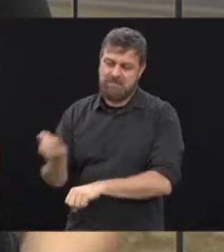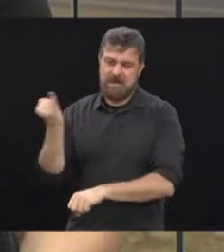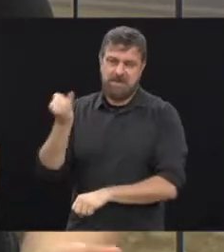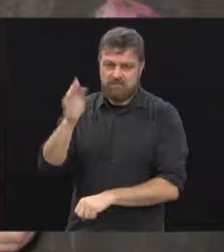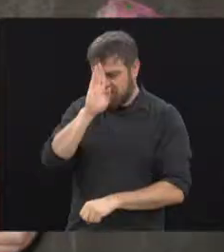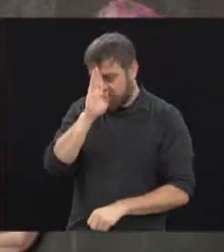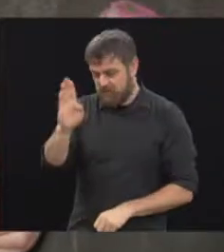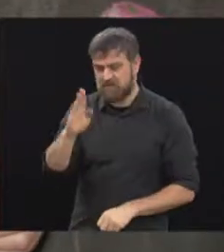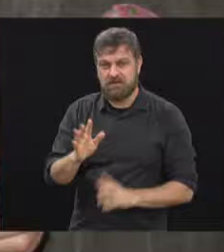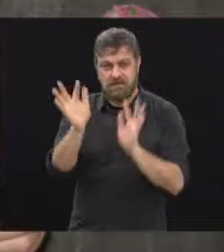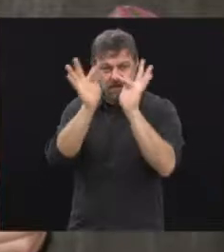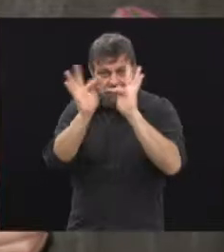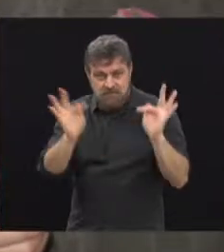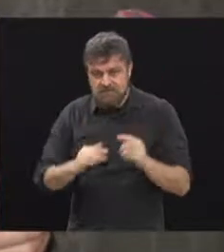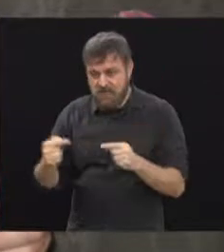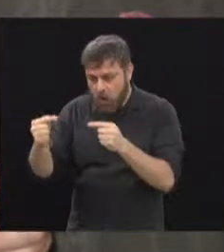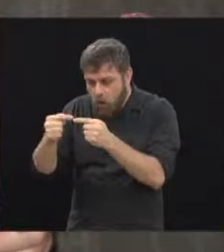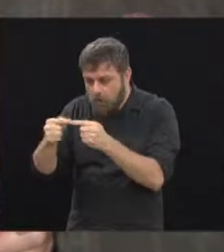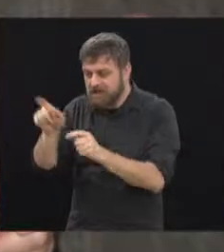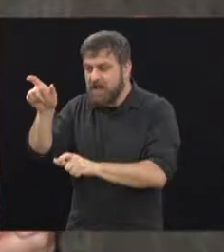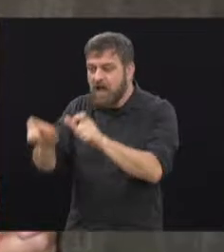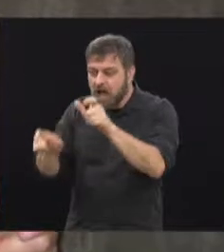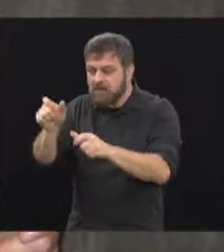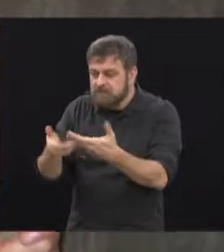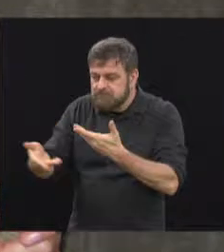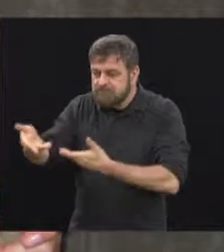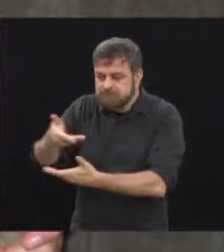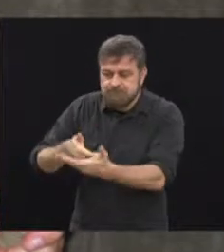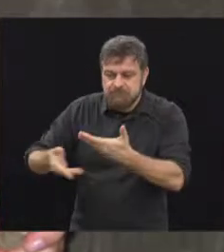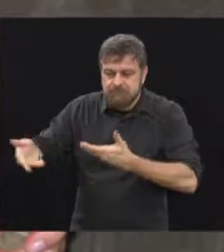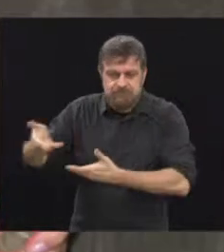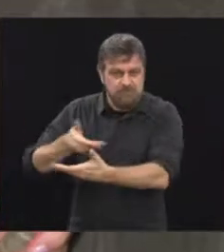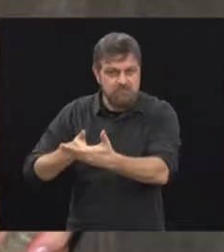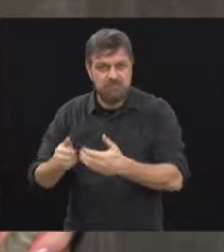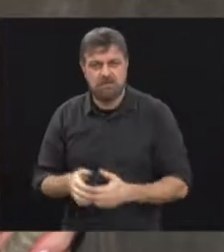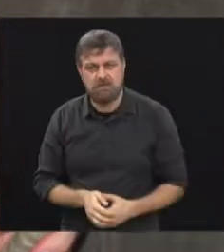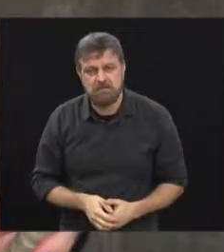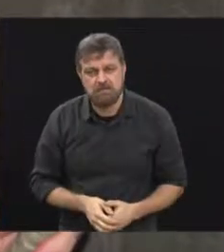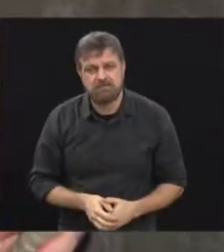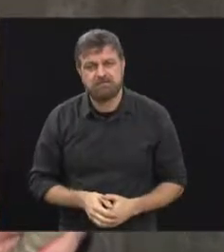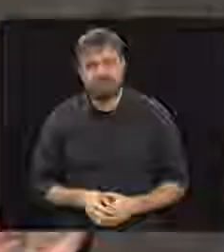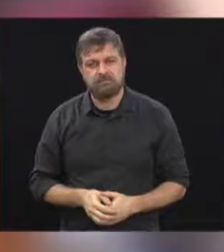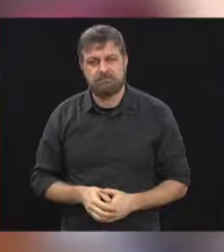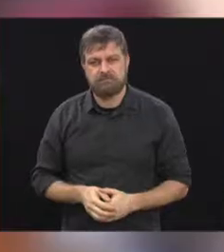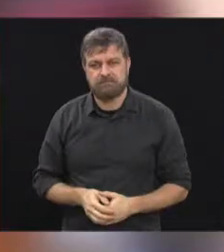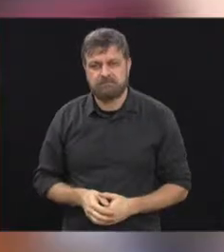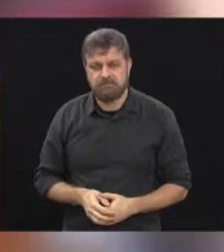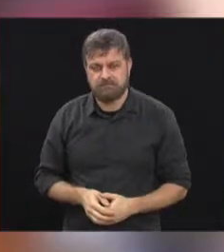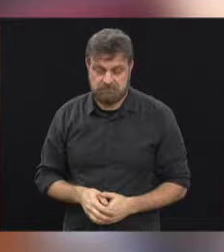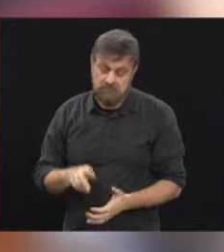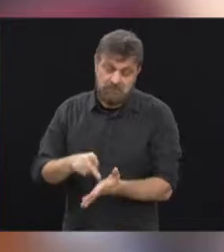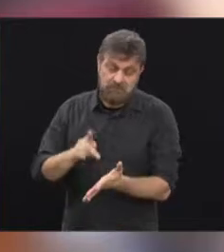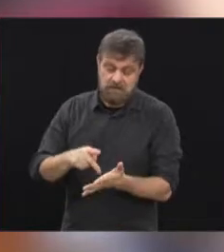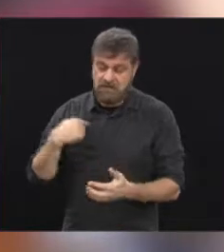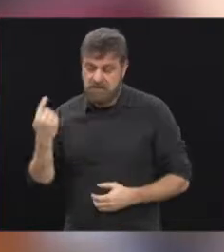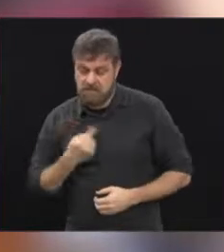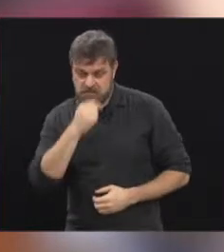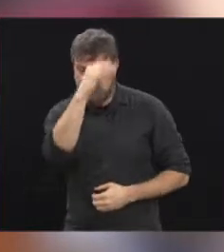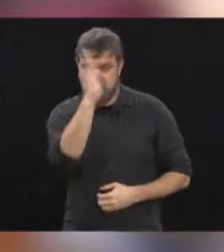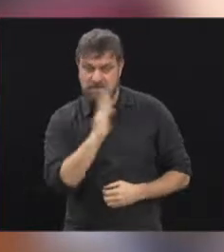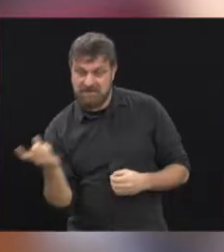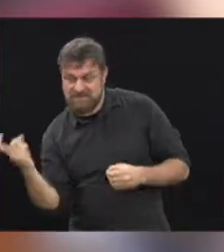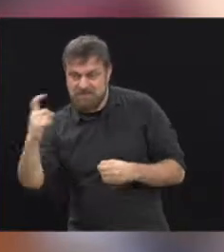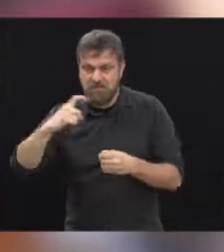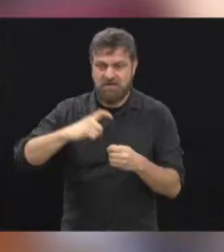acho que a felicidade tem muito a ver com as pessoas e como você lida com todas elas. E é isso, aí a gente volta pra